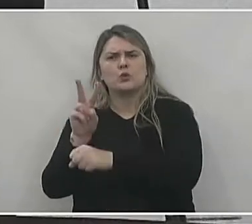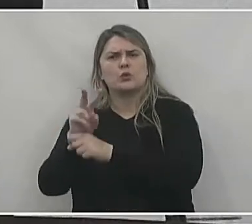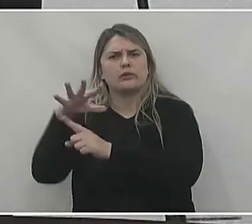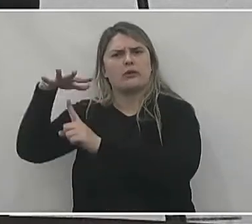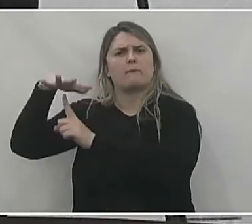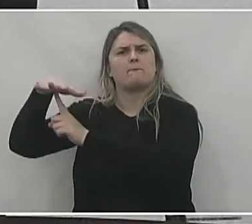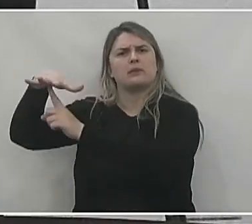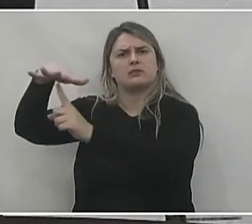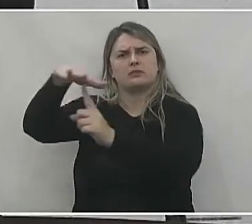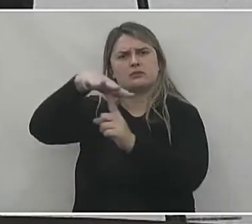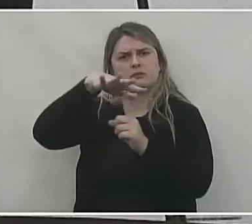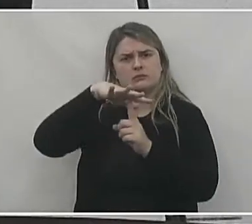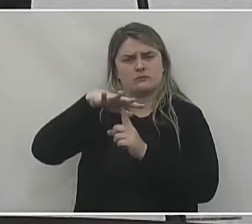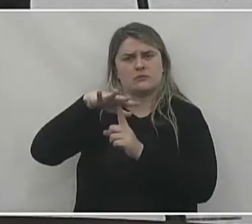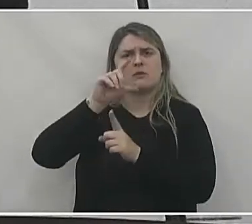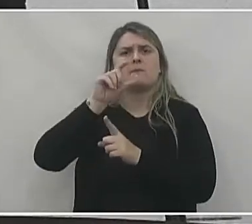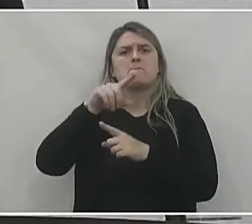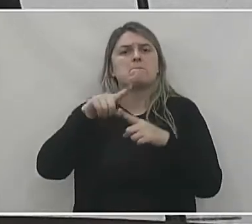Araucária?